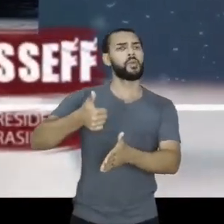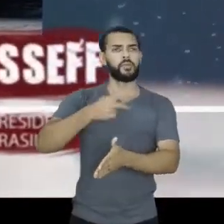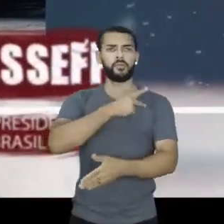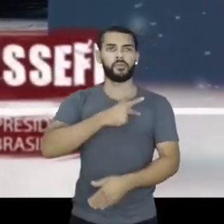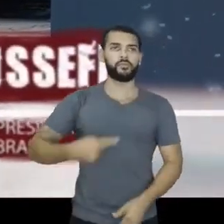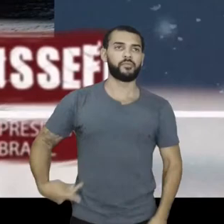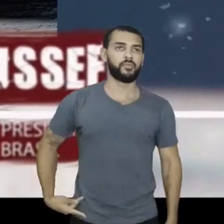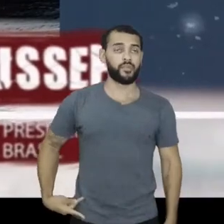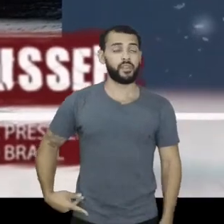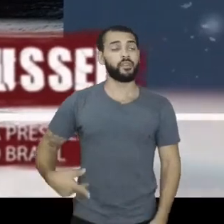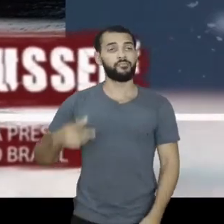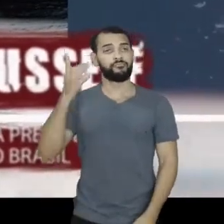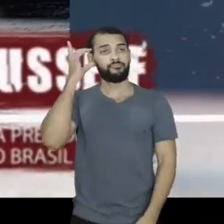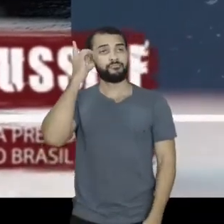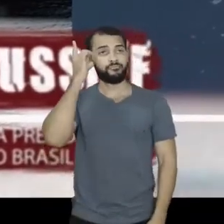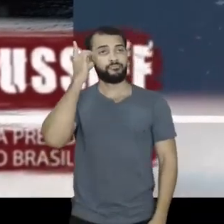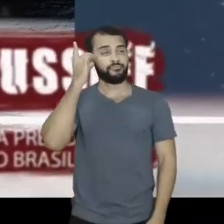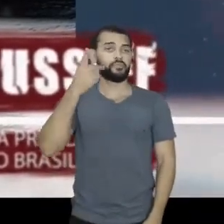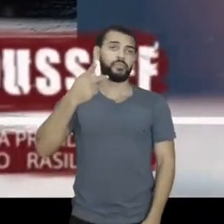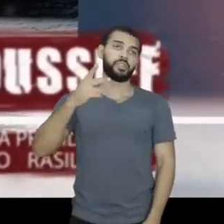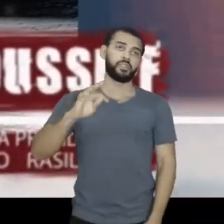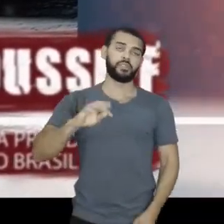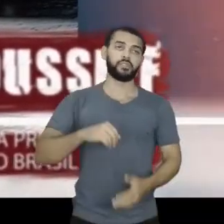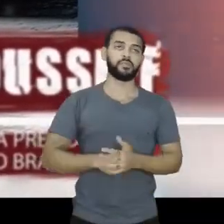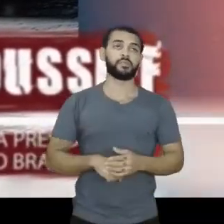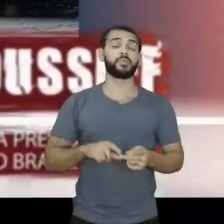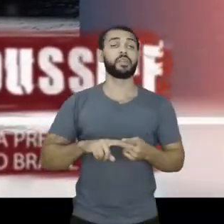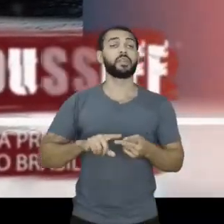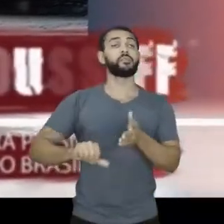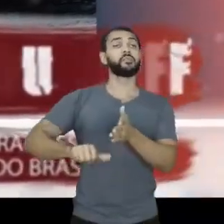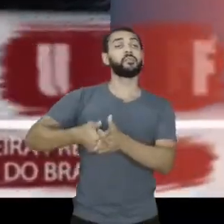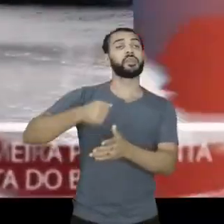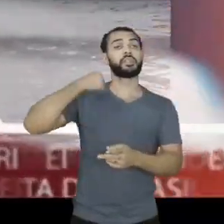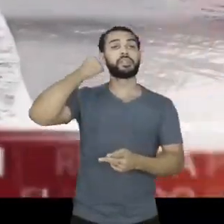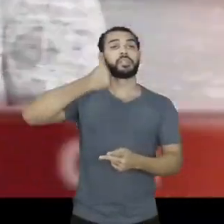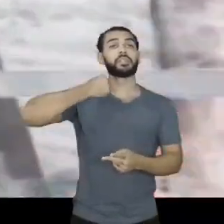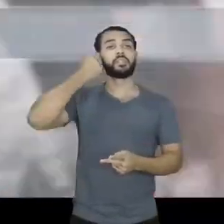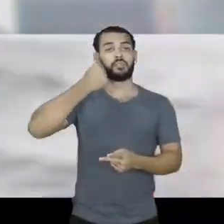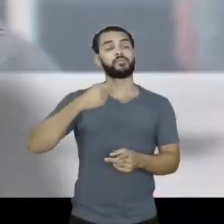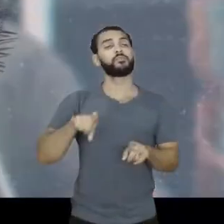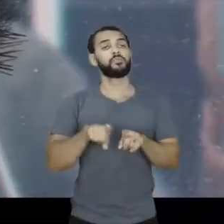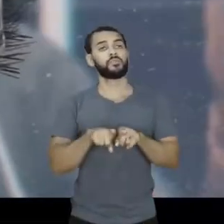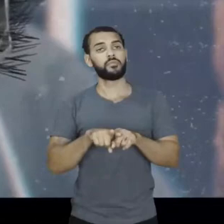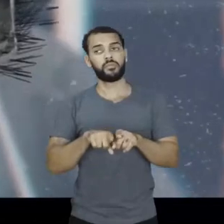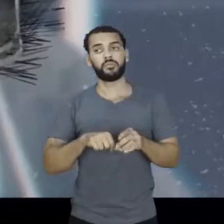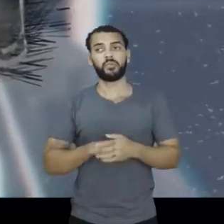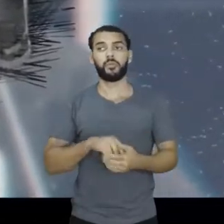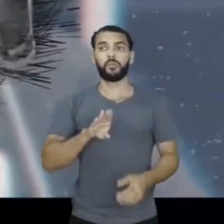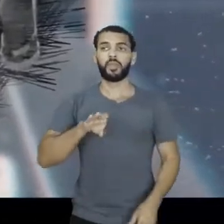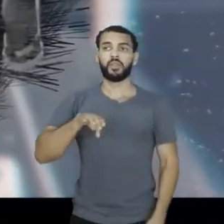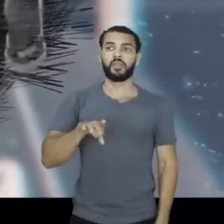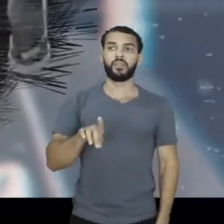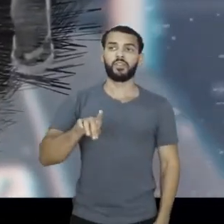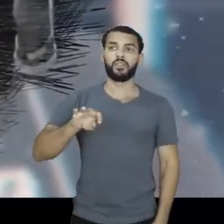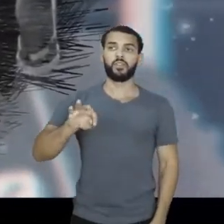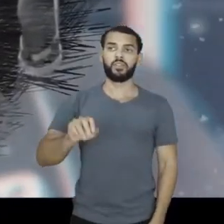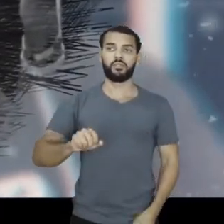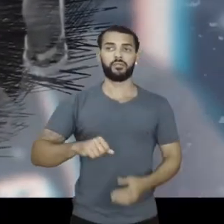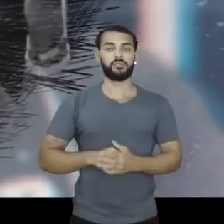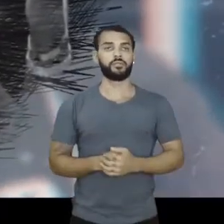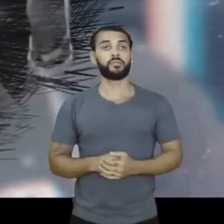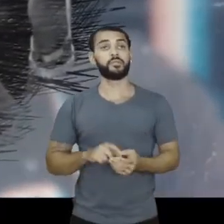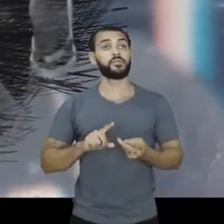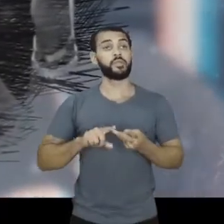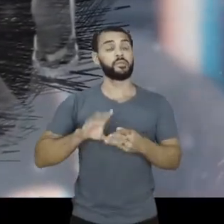petista, Dilma Rousseff. A primeira senadora negra do país também é petista, Benedita da Silva. Também é do